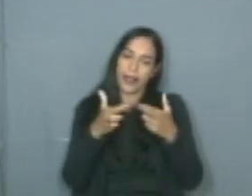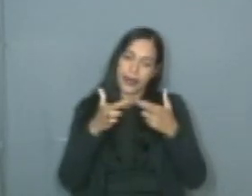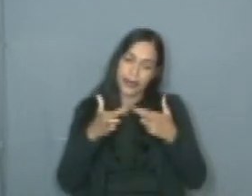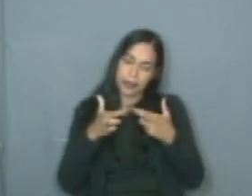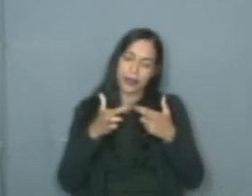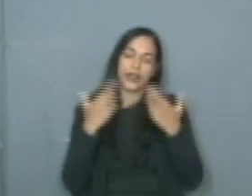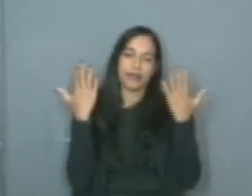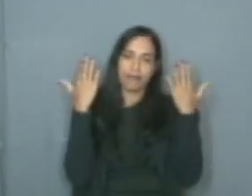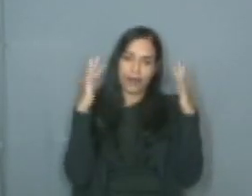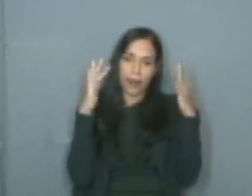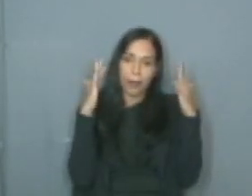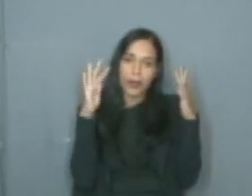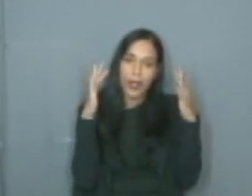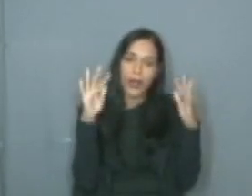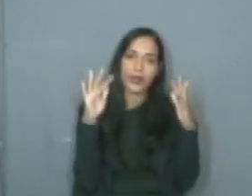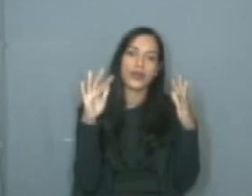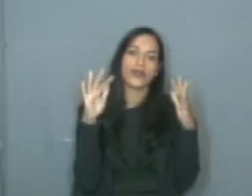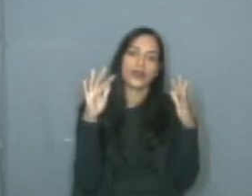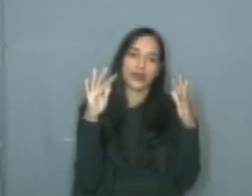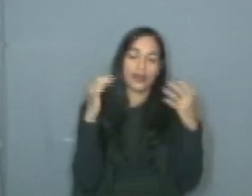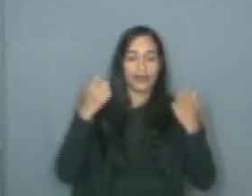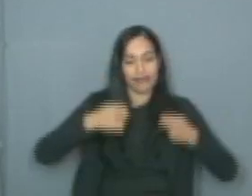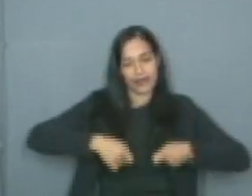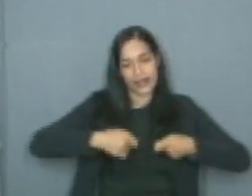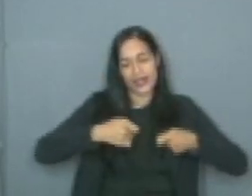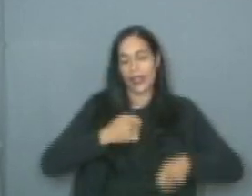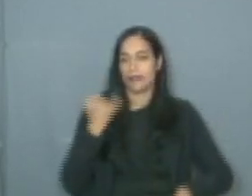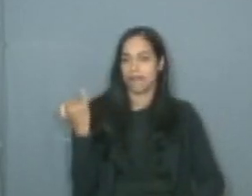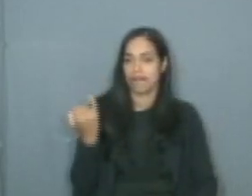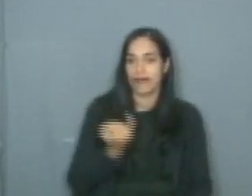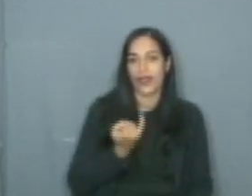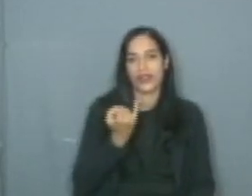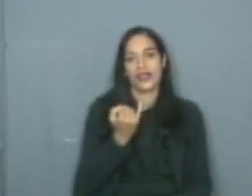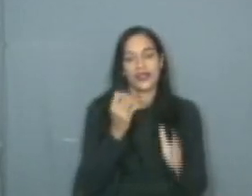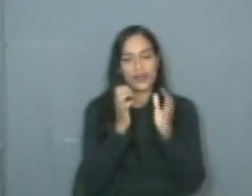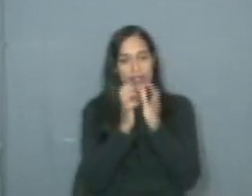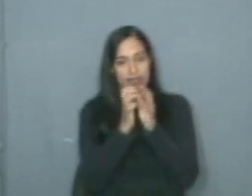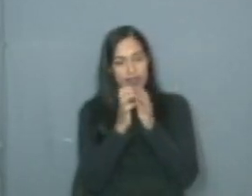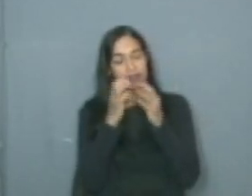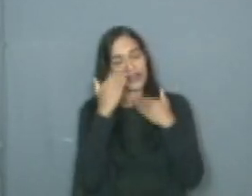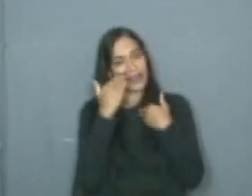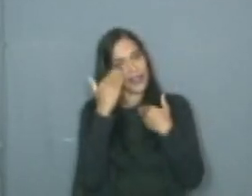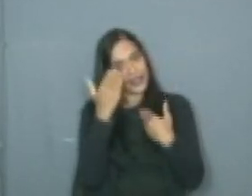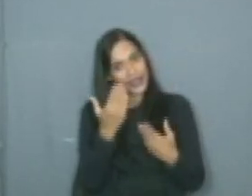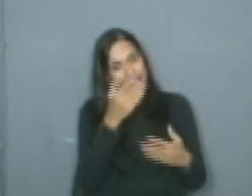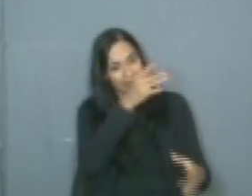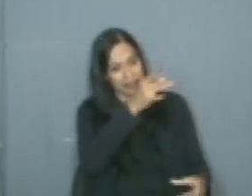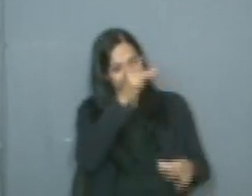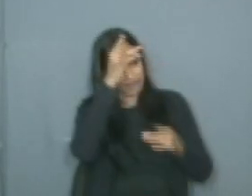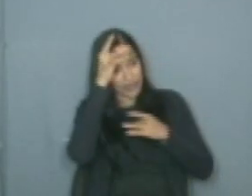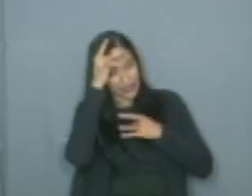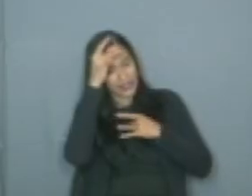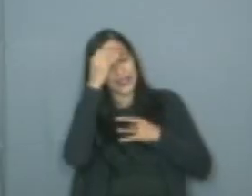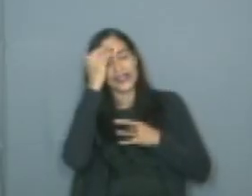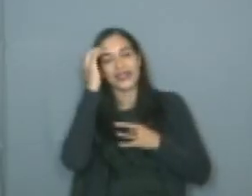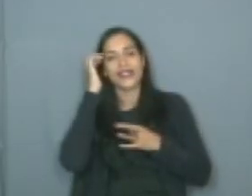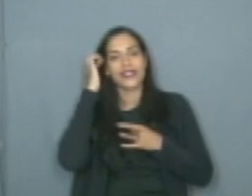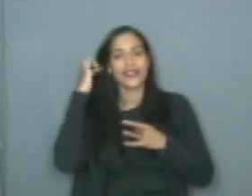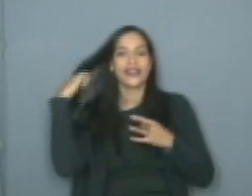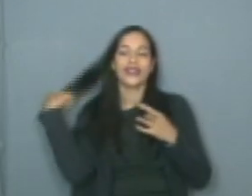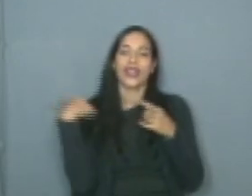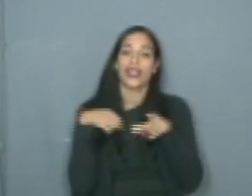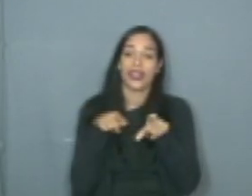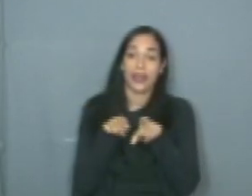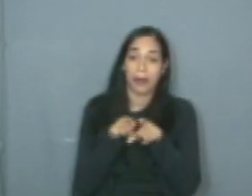meu aplauso aqui por estar falando dessa demanda tão importante da cidade do Recife. Obrigado. Agradecer a tua parte e também faço os parabéns aí ao